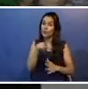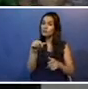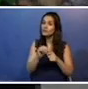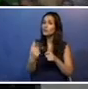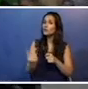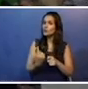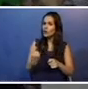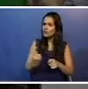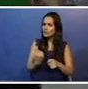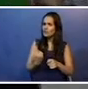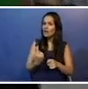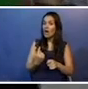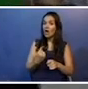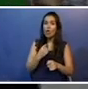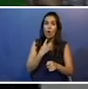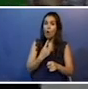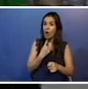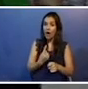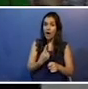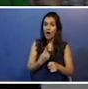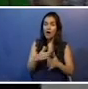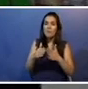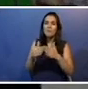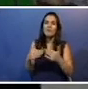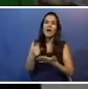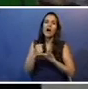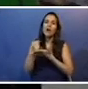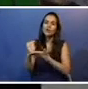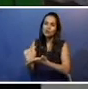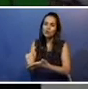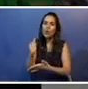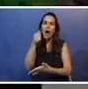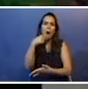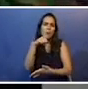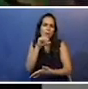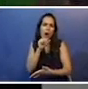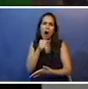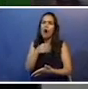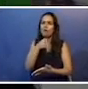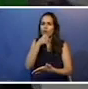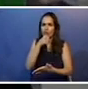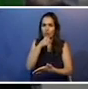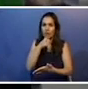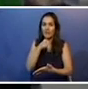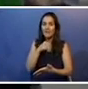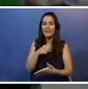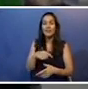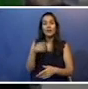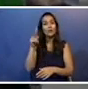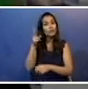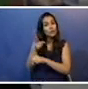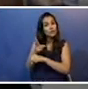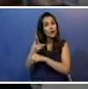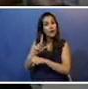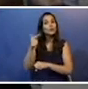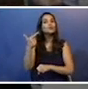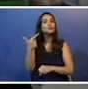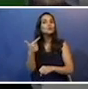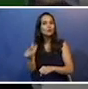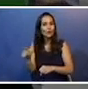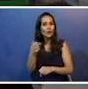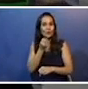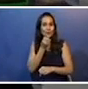tá? Se não conseguir, peça ajuda para quem mora com você. E assista a videoaula novamente, tudo